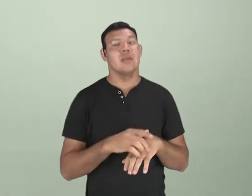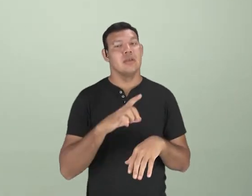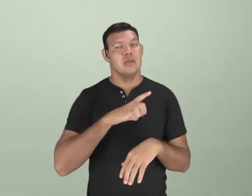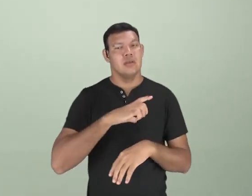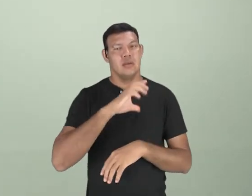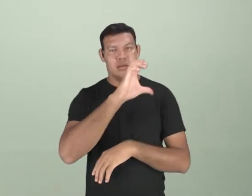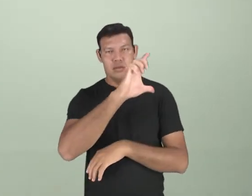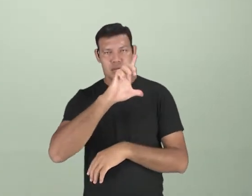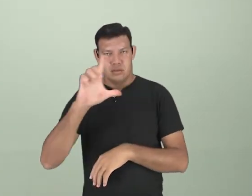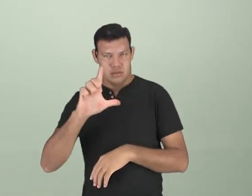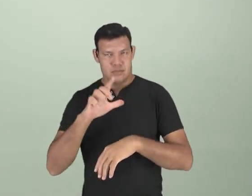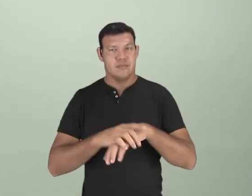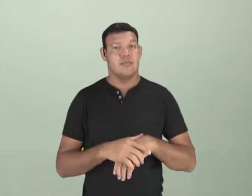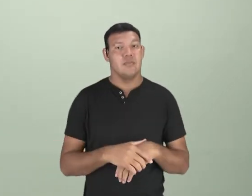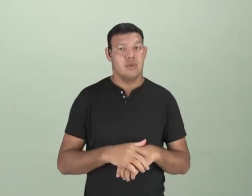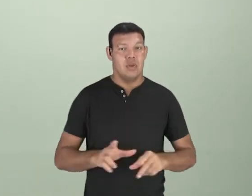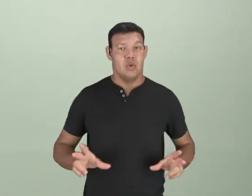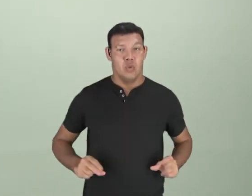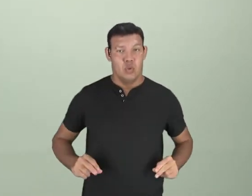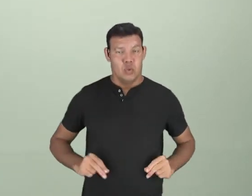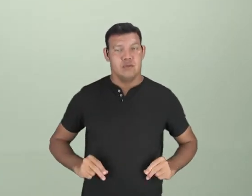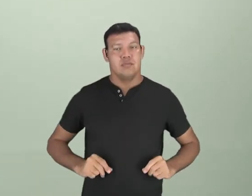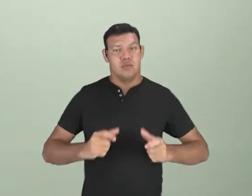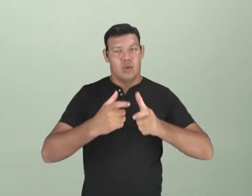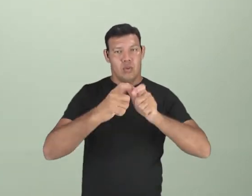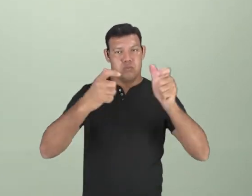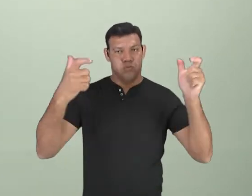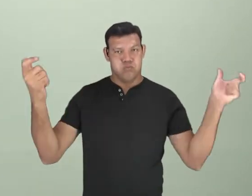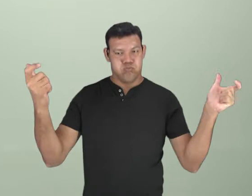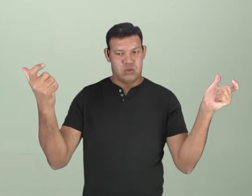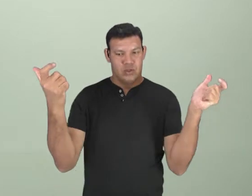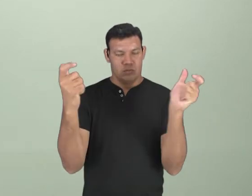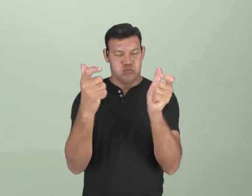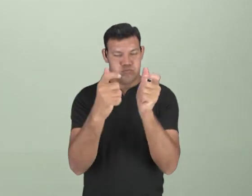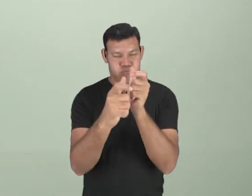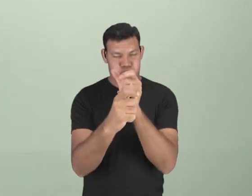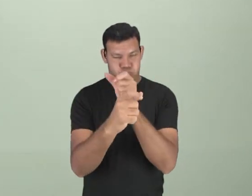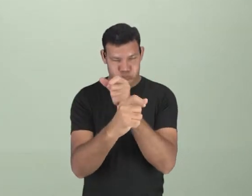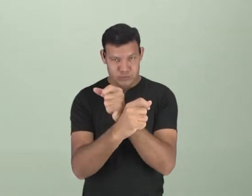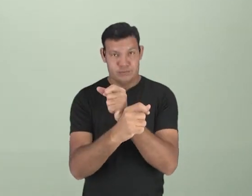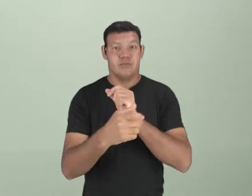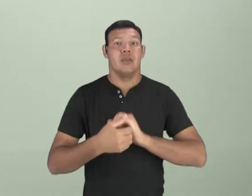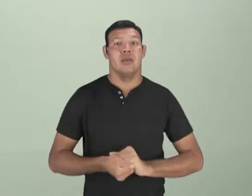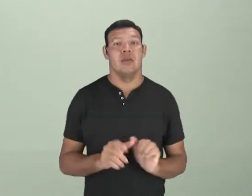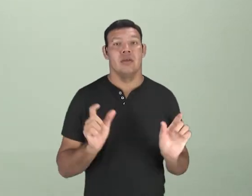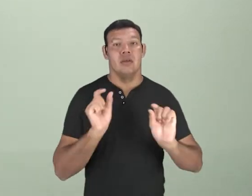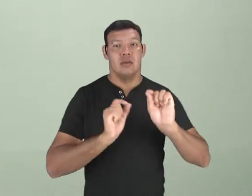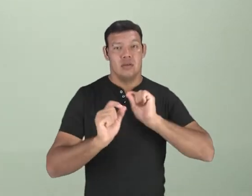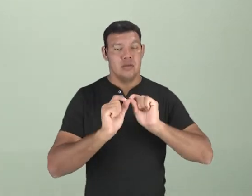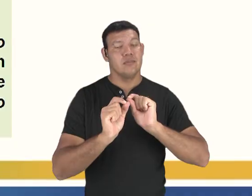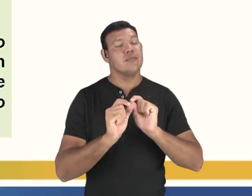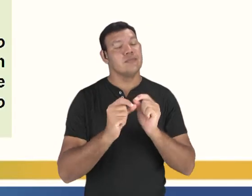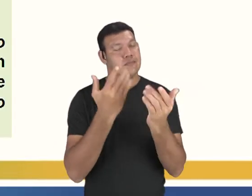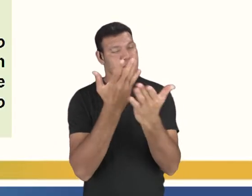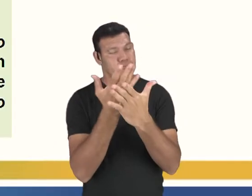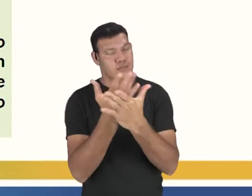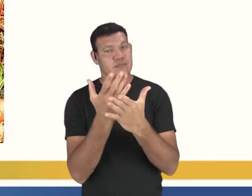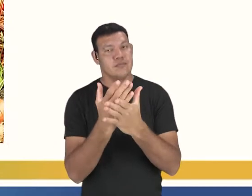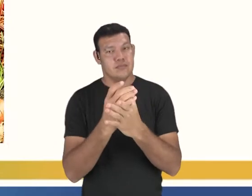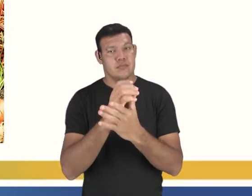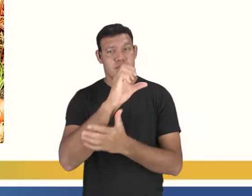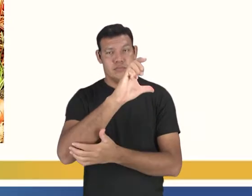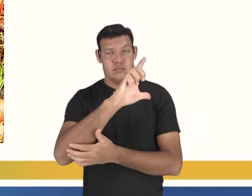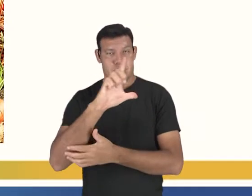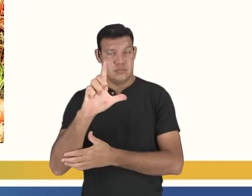classificação básica dos nutrientes, né, em macronutrientes e micronutrientes. Nós vamos trabalhar essa classificação, tá?